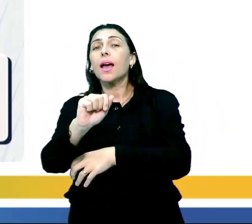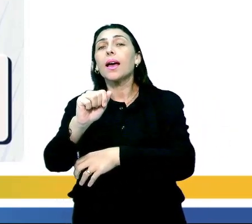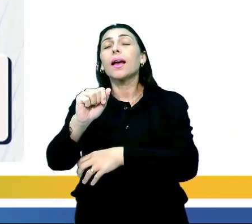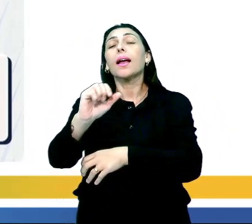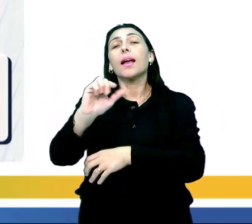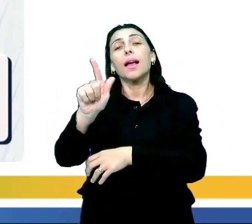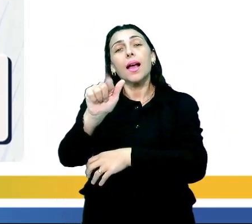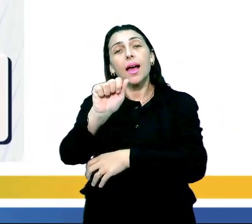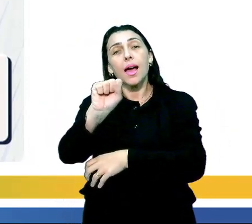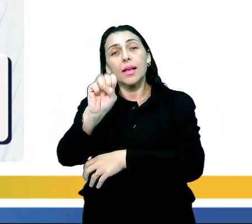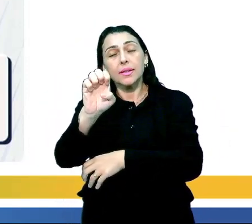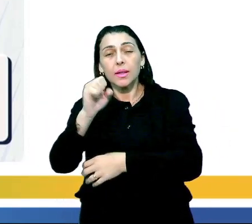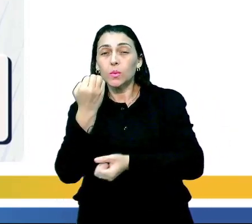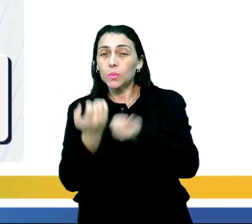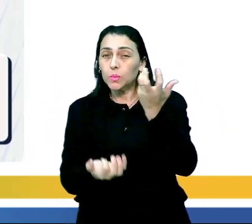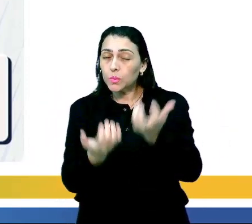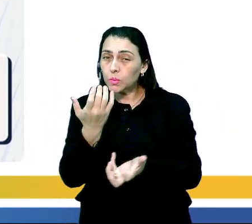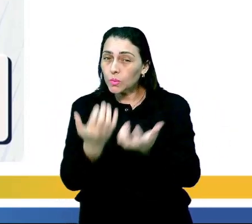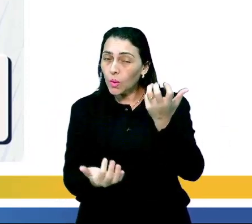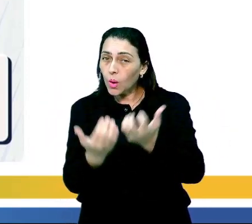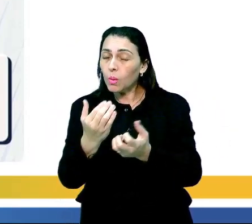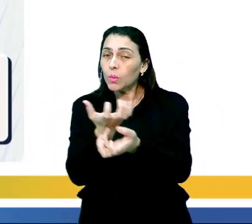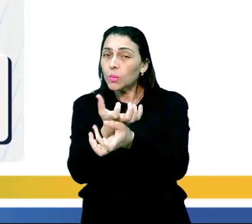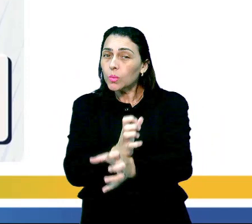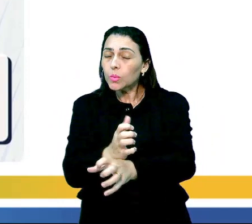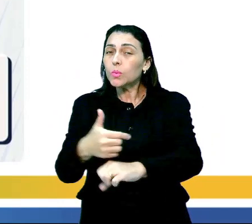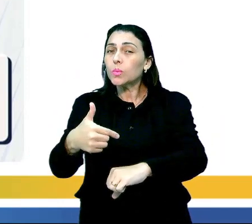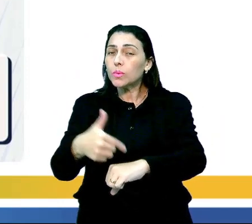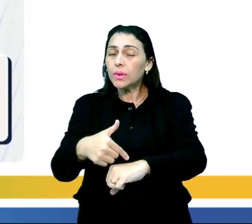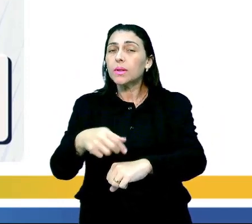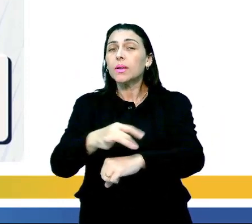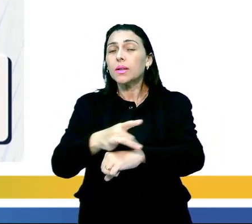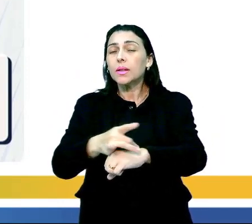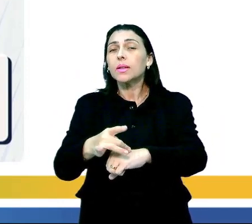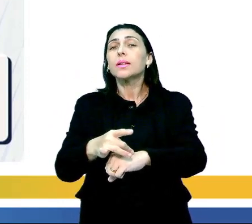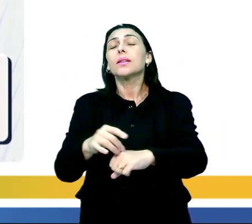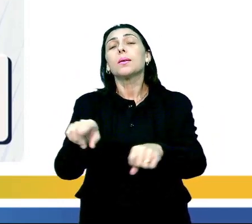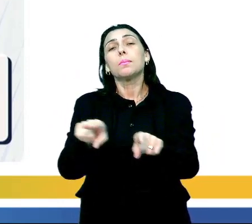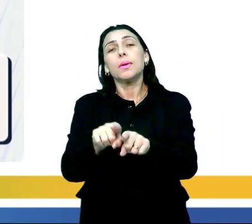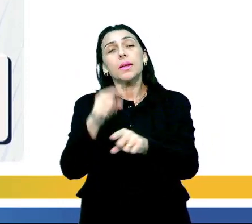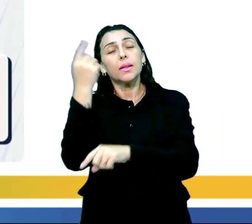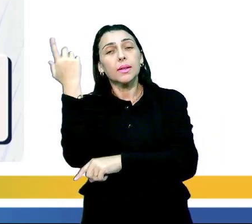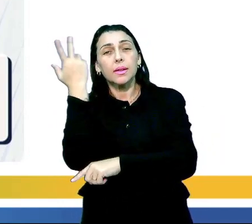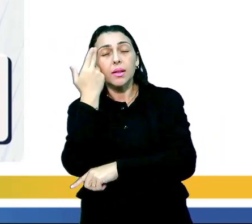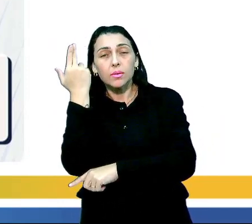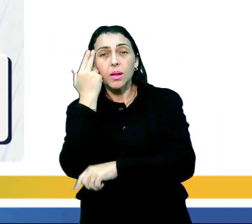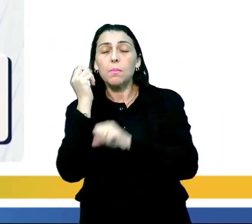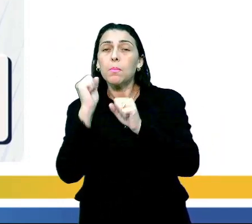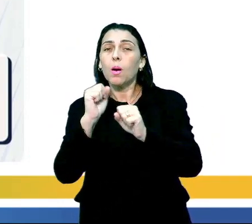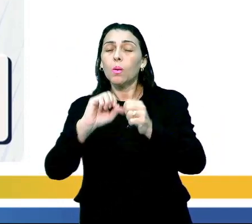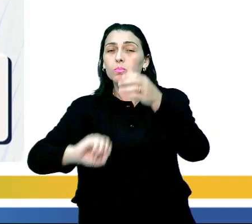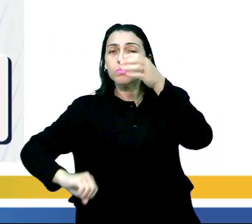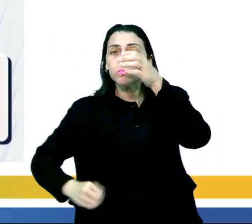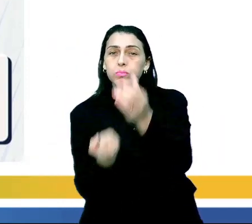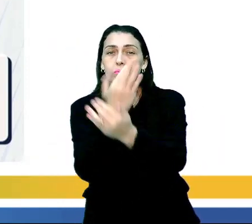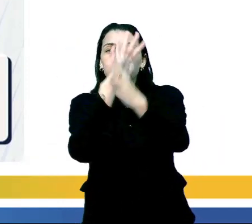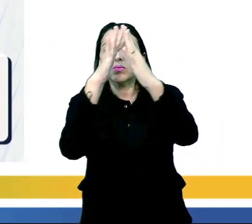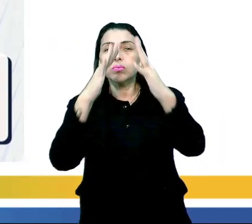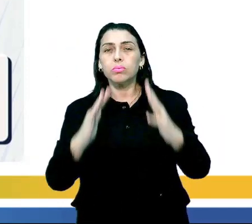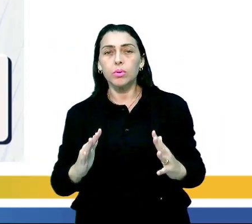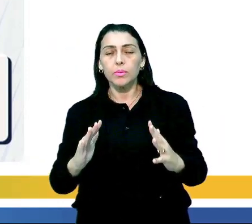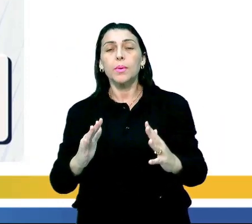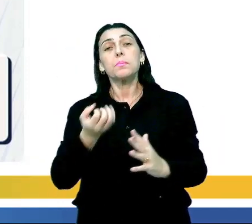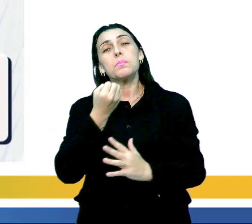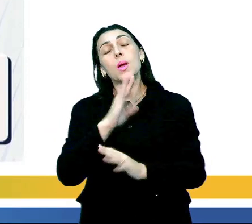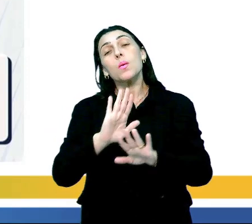gases decorrente aí da queima de combustíveis fósseis e uma das causas naturais também pode ser as erupções vulcânicas.